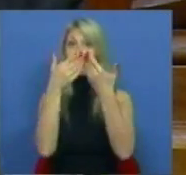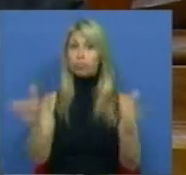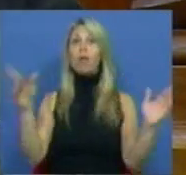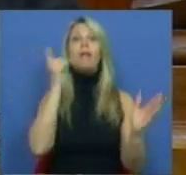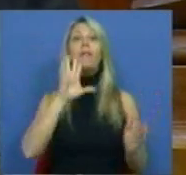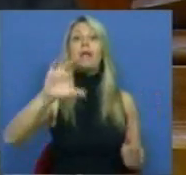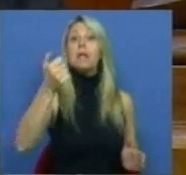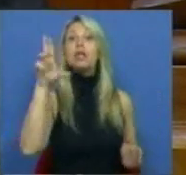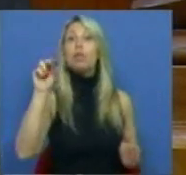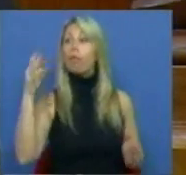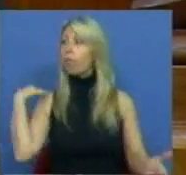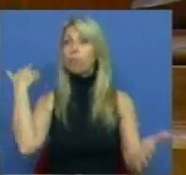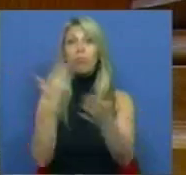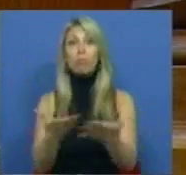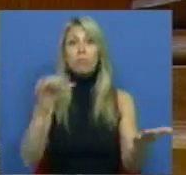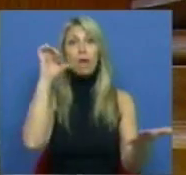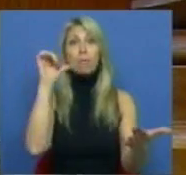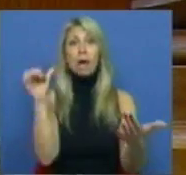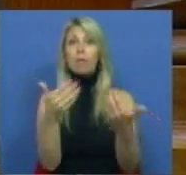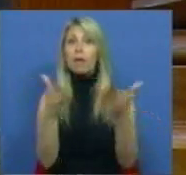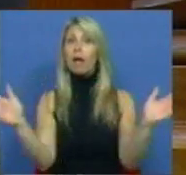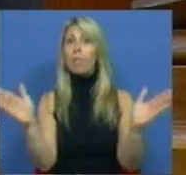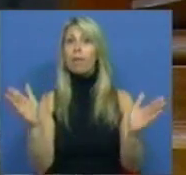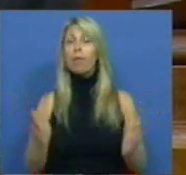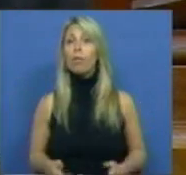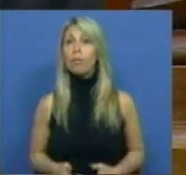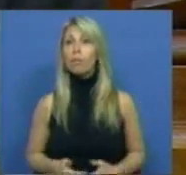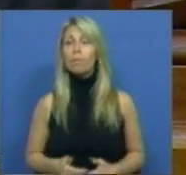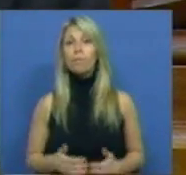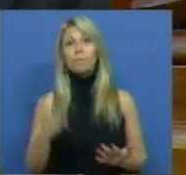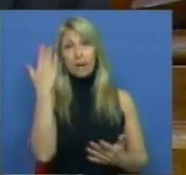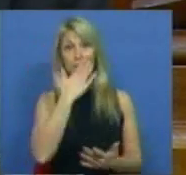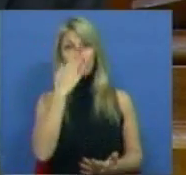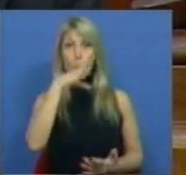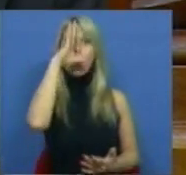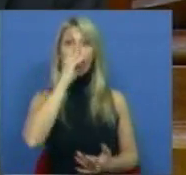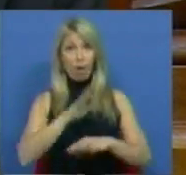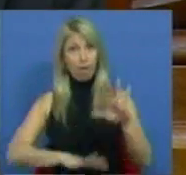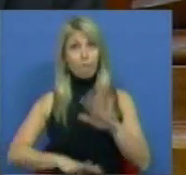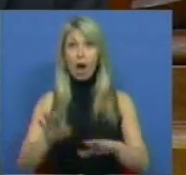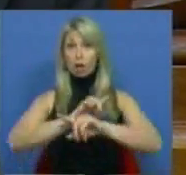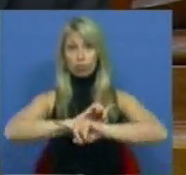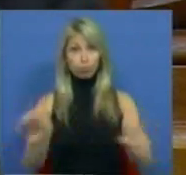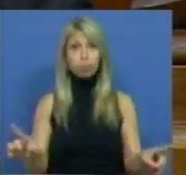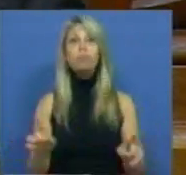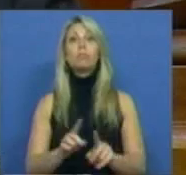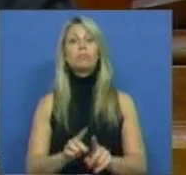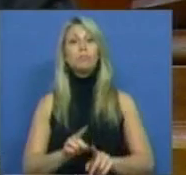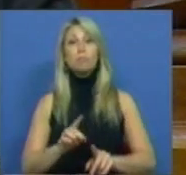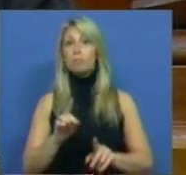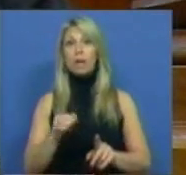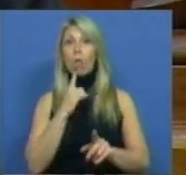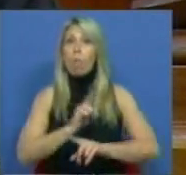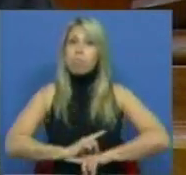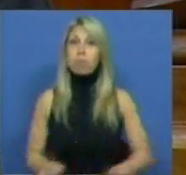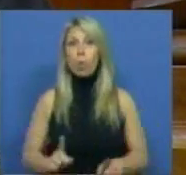novembro e que até hoje não abriu as suas portas. Se o Governo impedisse e combatesse estes desperdícios, não